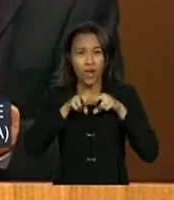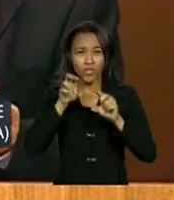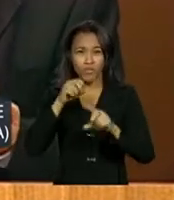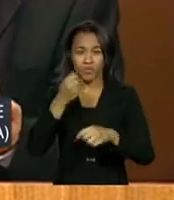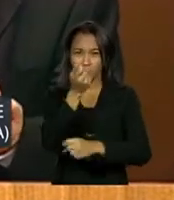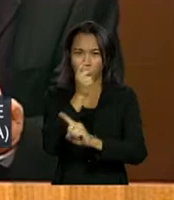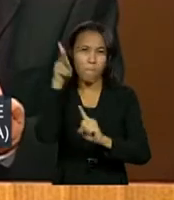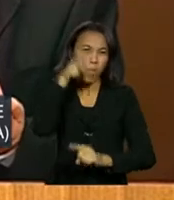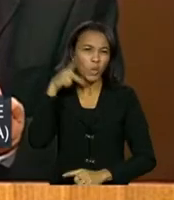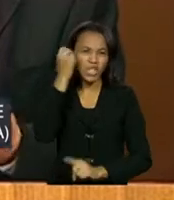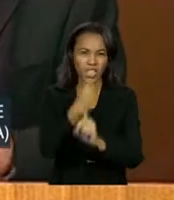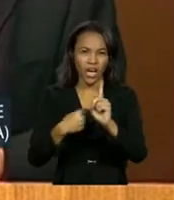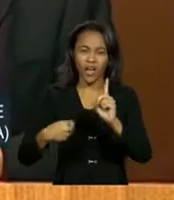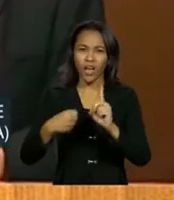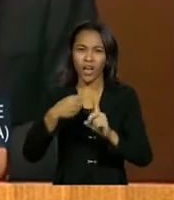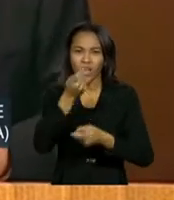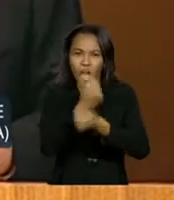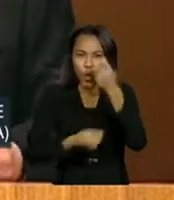equivocada.